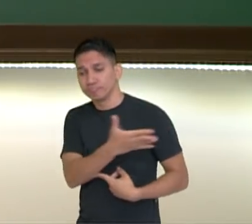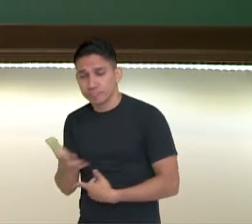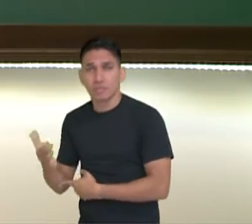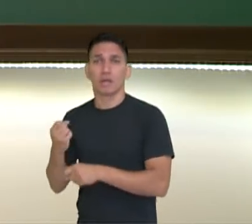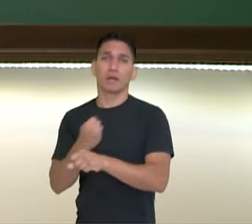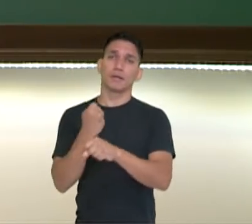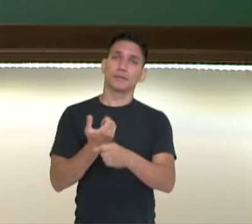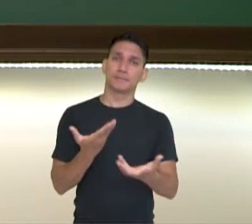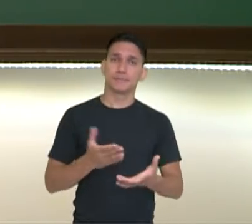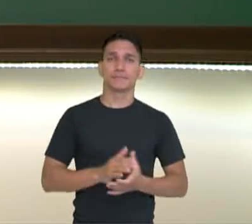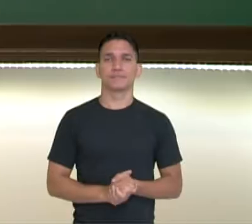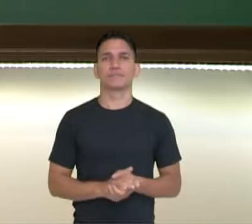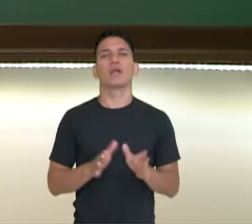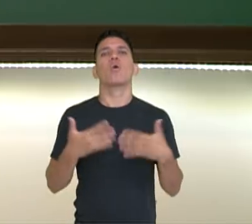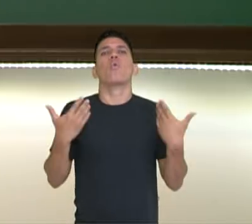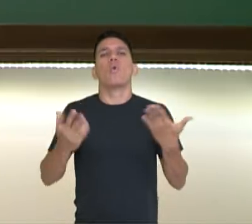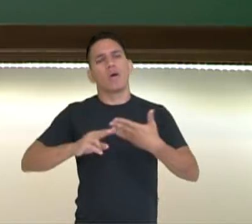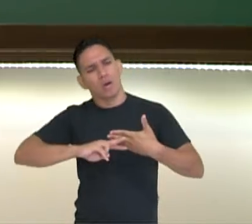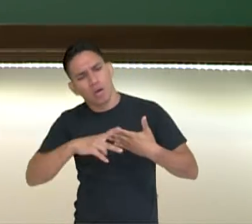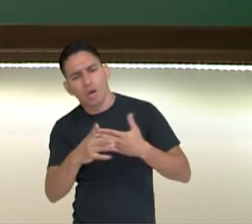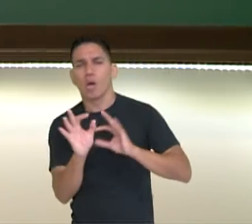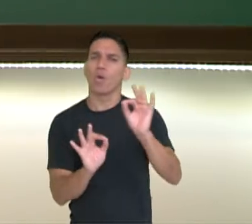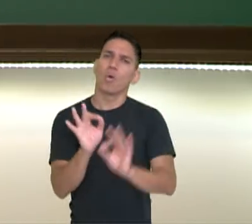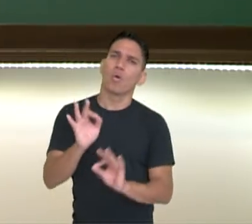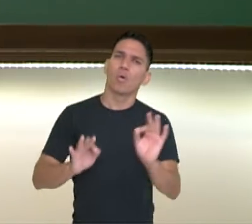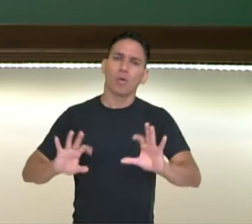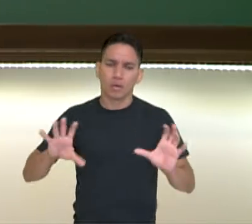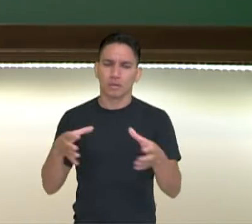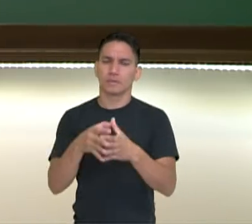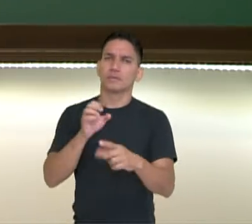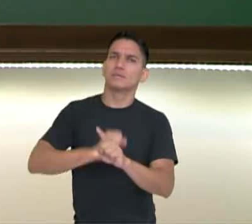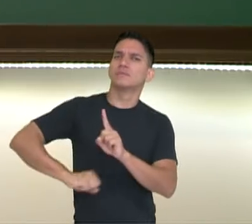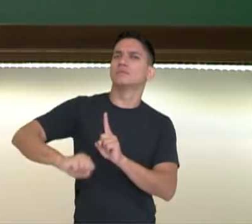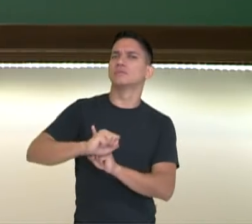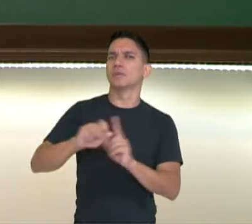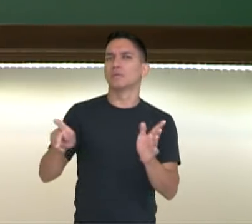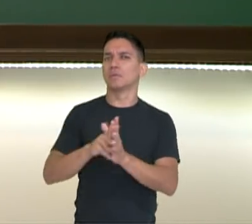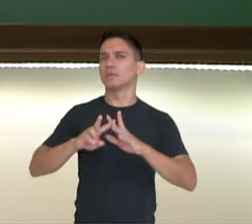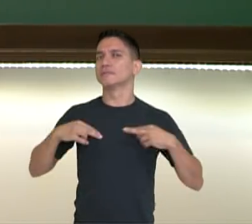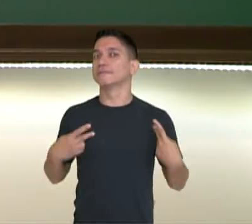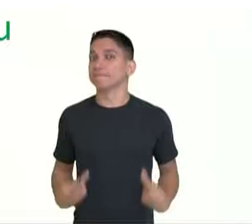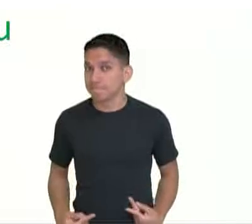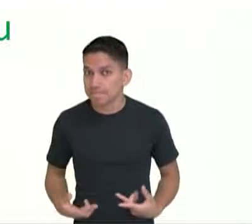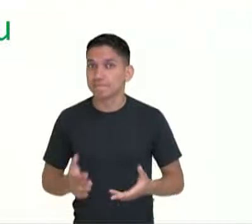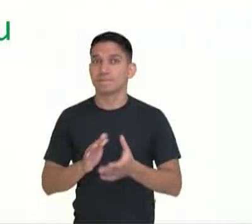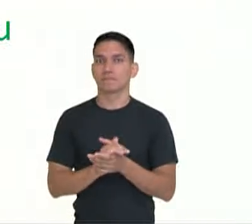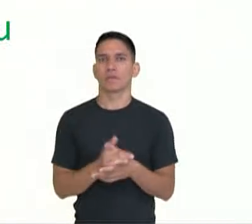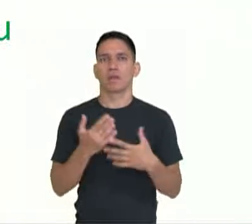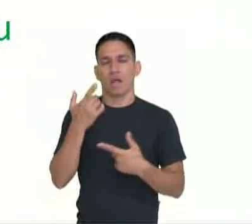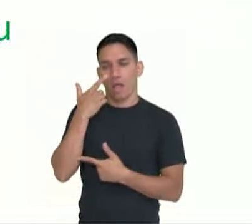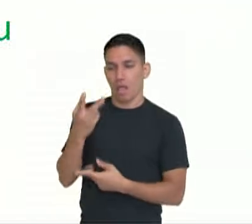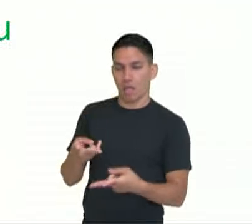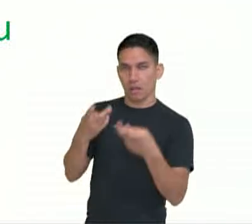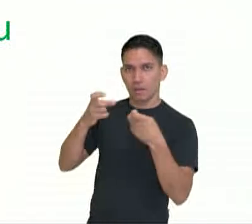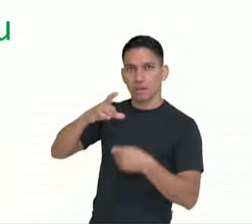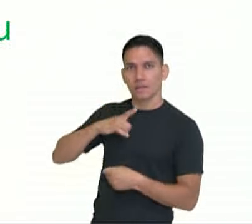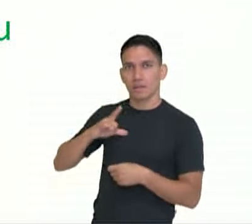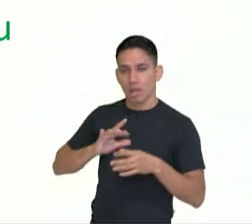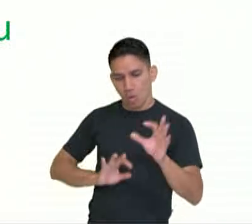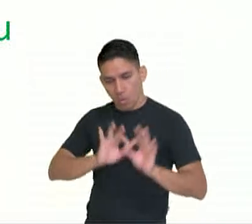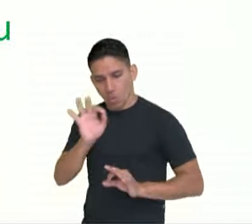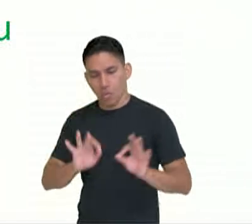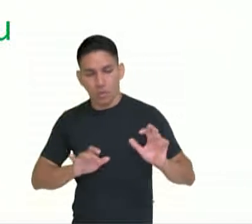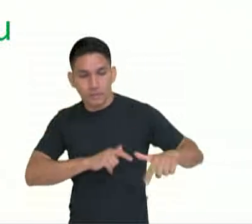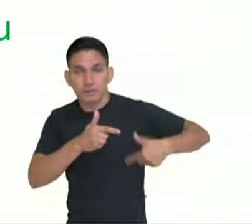Tá? Quais foram as consequências da organização coletiva da sociedade para a humanidade? Bom, através da organização coletiva do